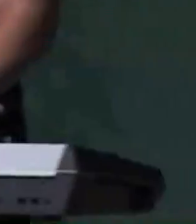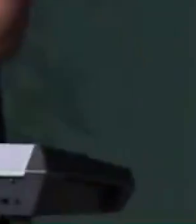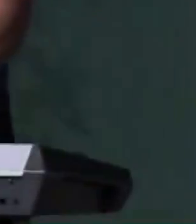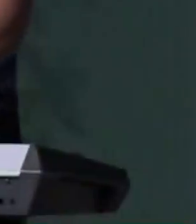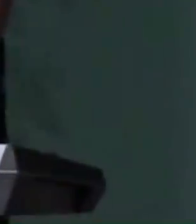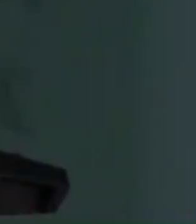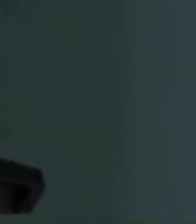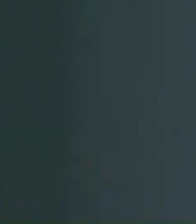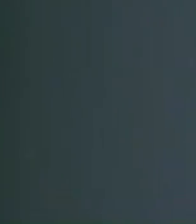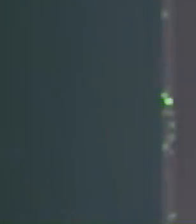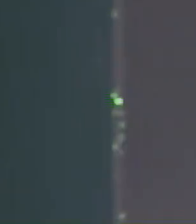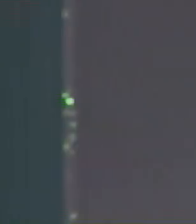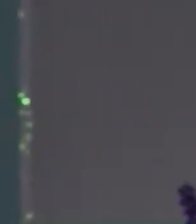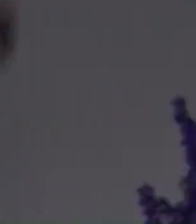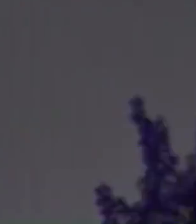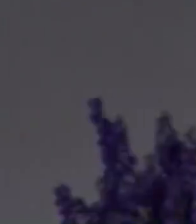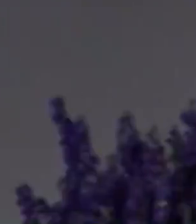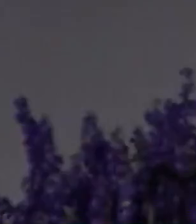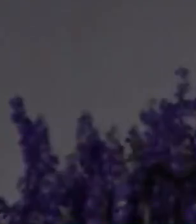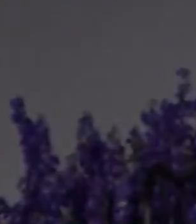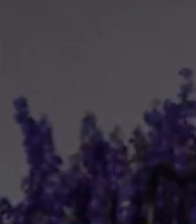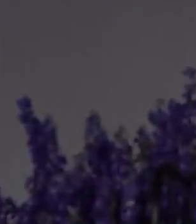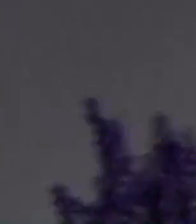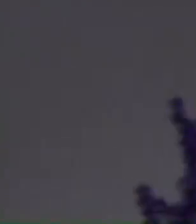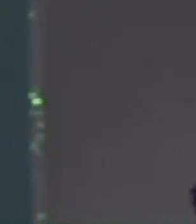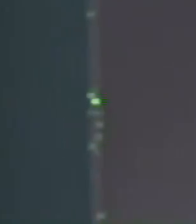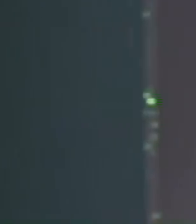não é o teu homem, não é o teu marido, não é o teu filho, não é ninguém.